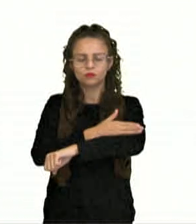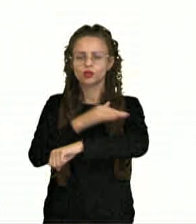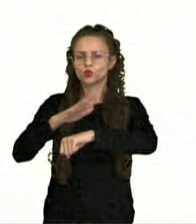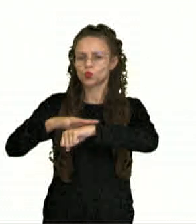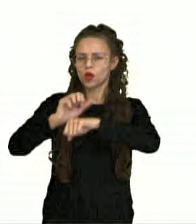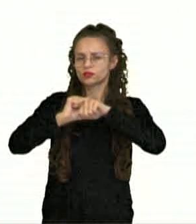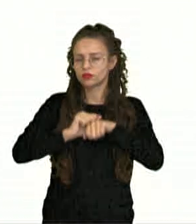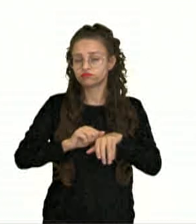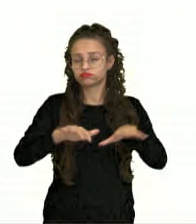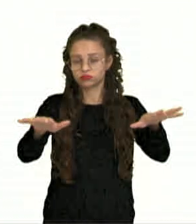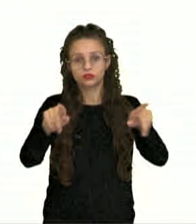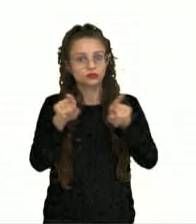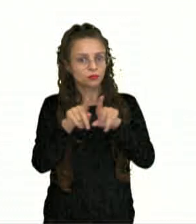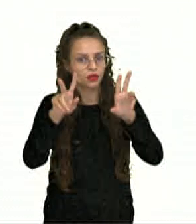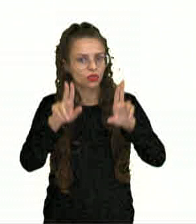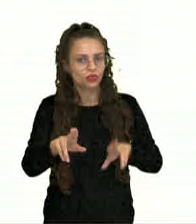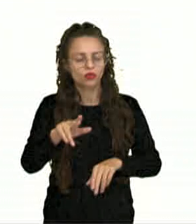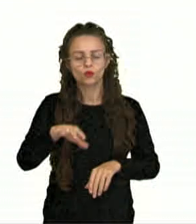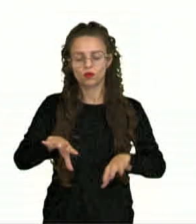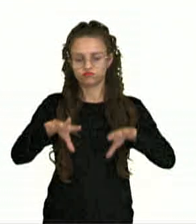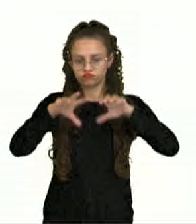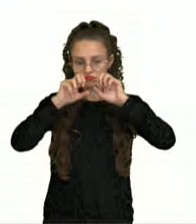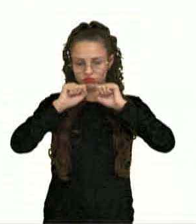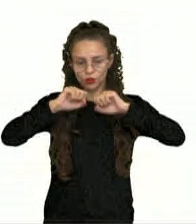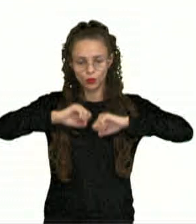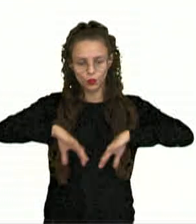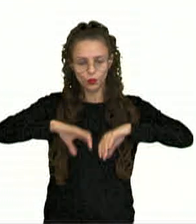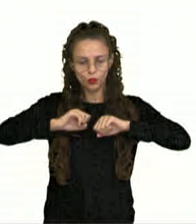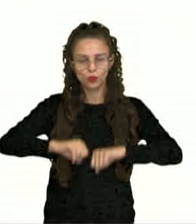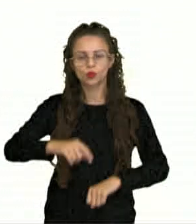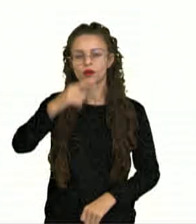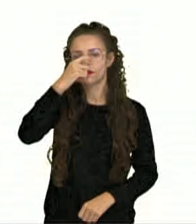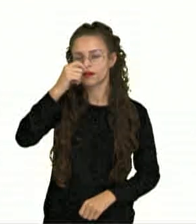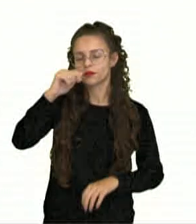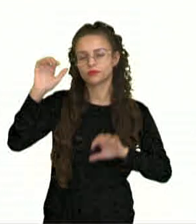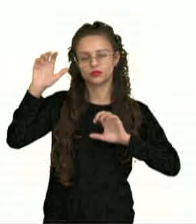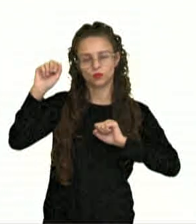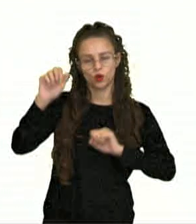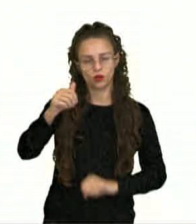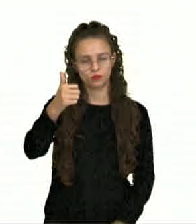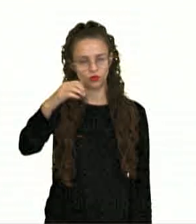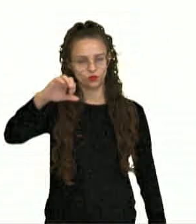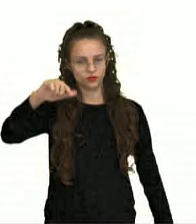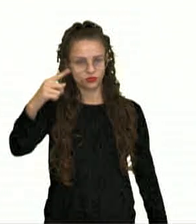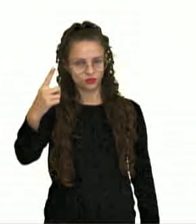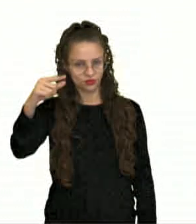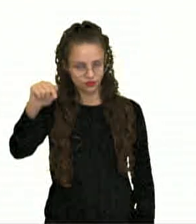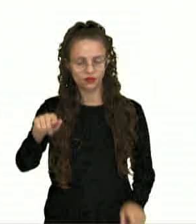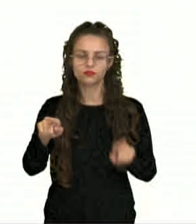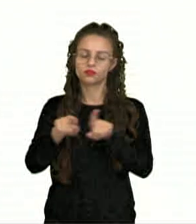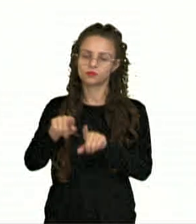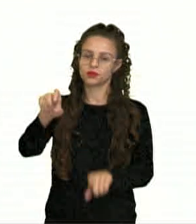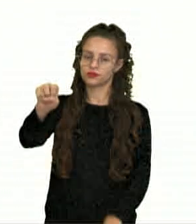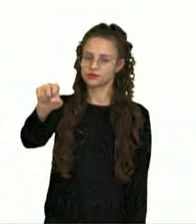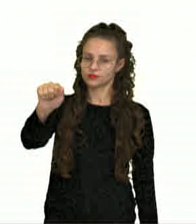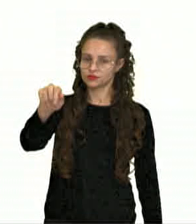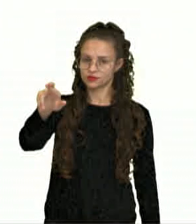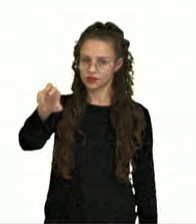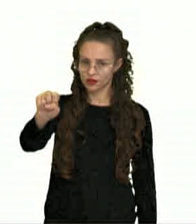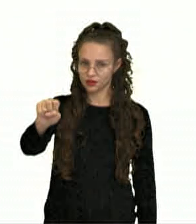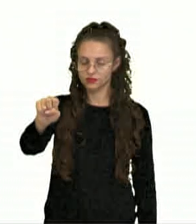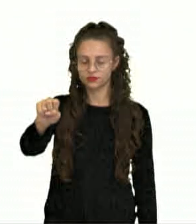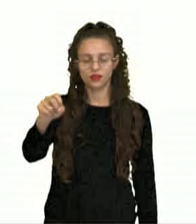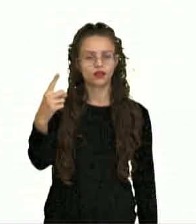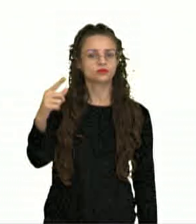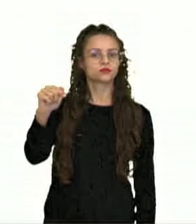de doenças respiratórias, como a gripe espanhola em 1917 e 18, e a SARS, mais recente, há